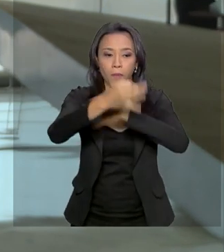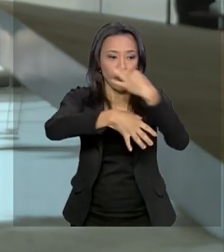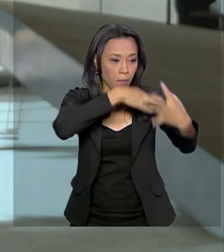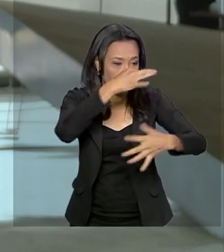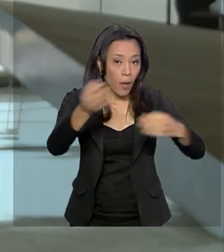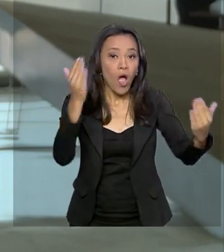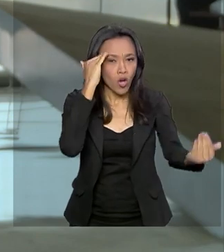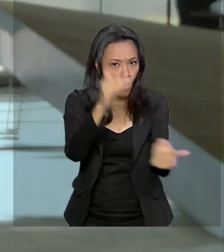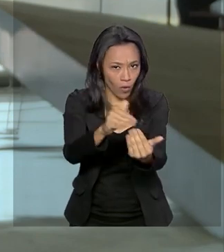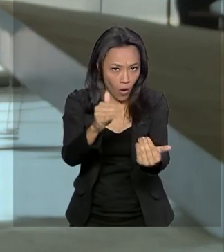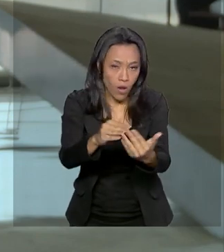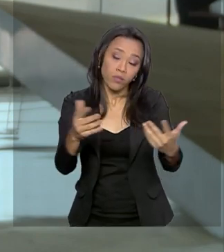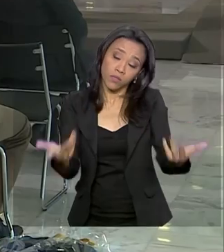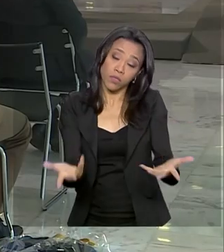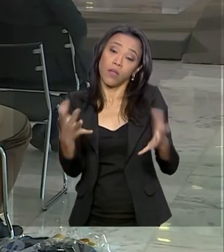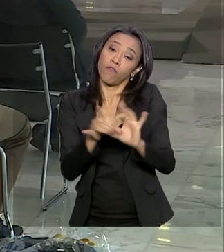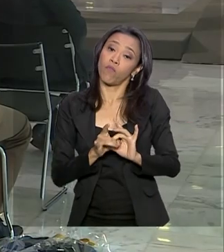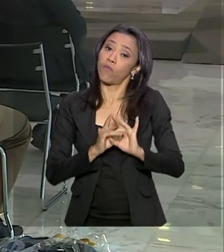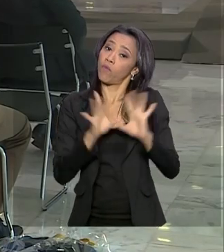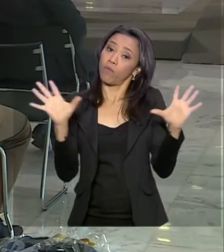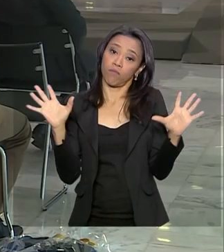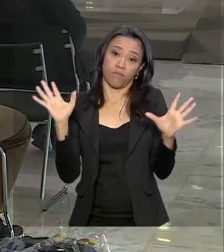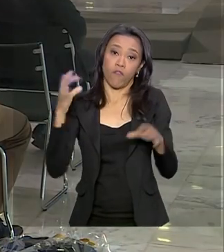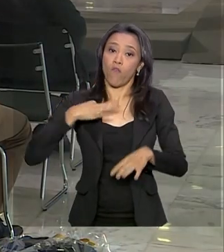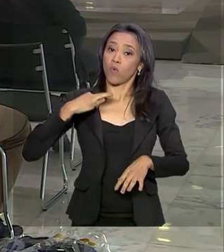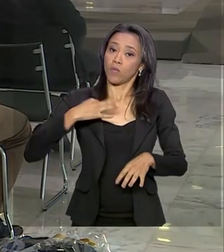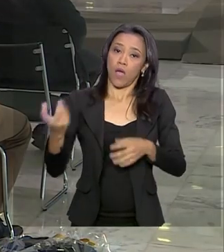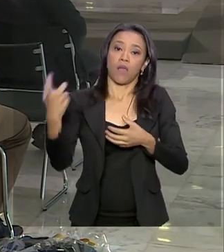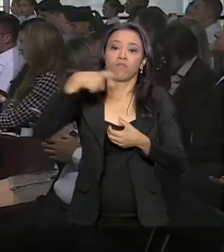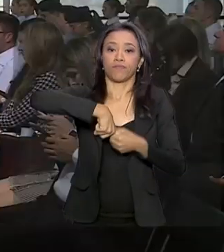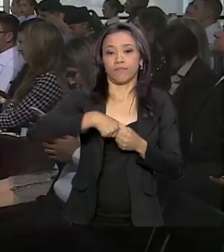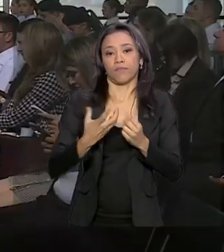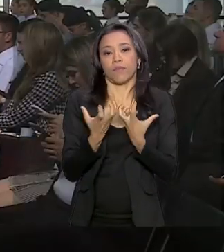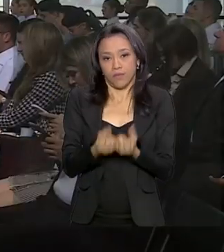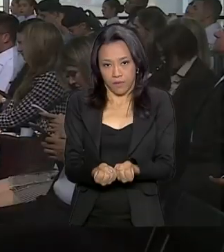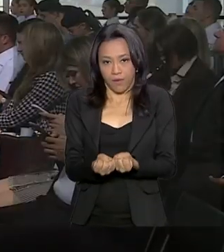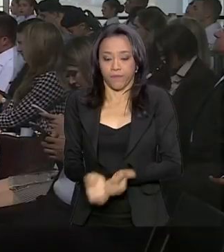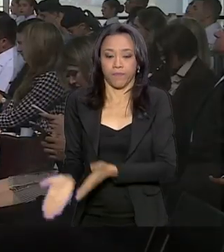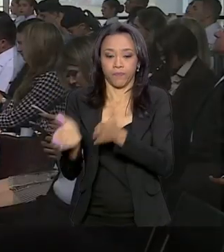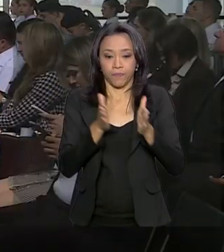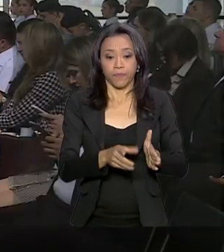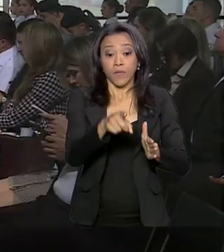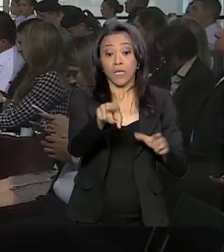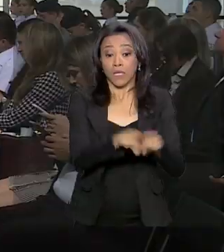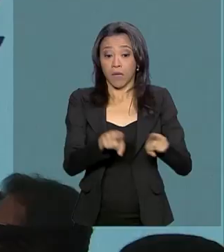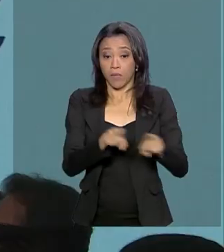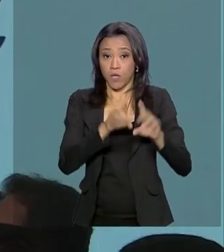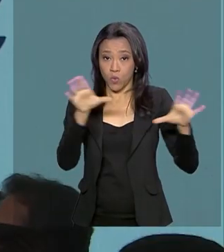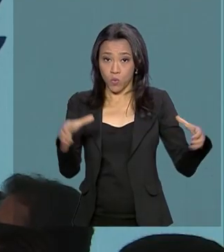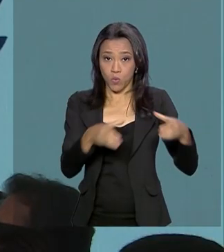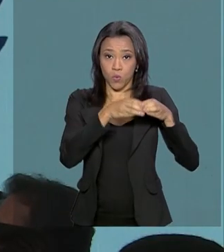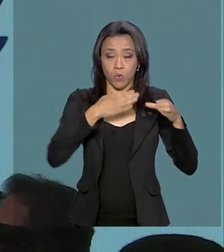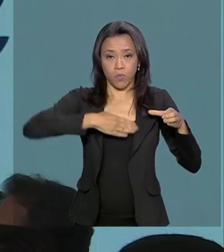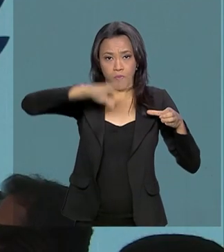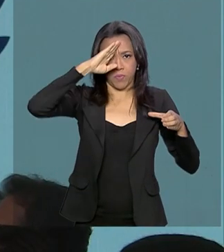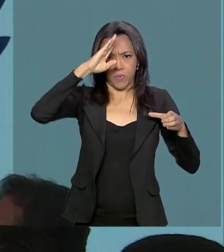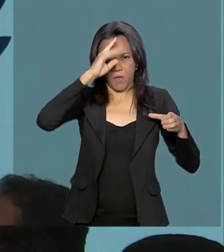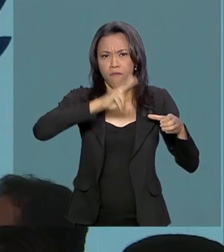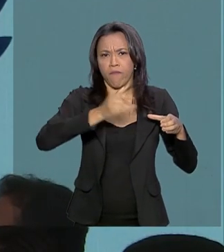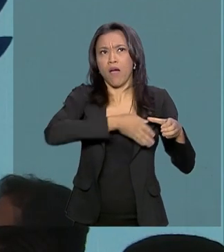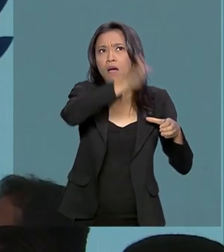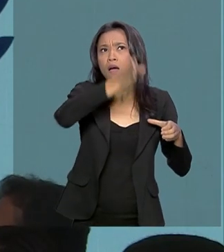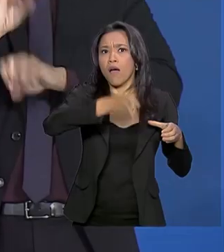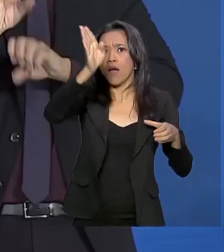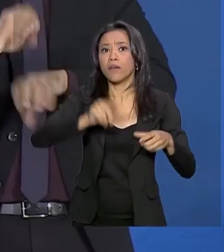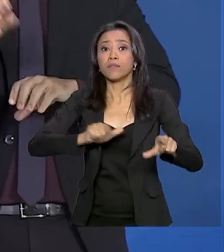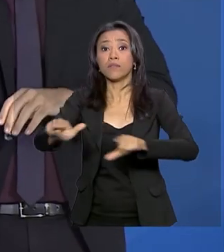ao programa é voluntária. Militares da Reserva das Forças Armadas serão convidados a trabalhar nas escolas que aderirem ao